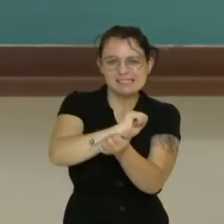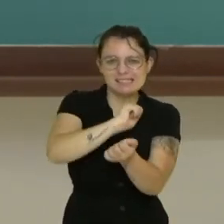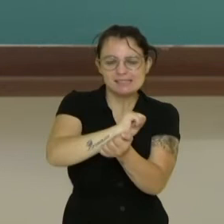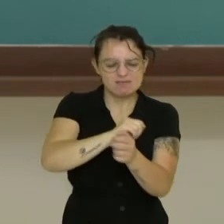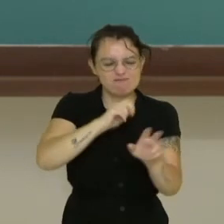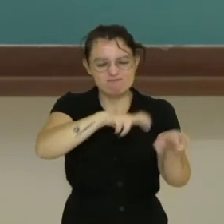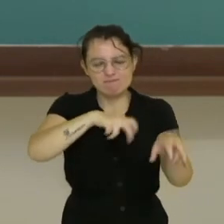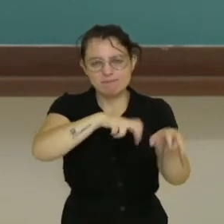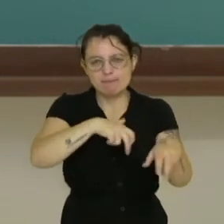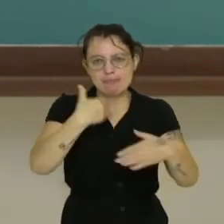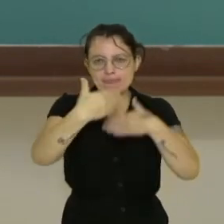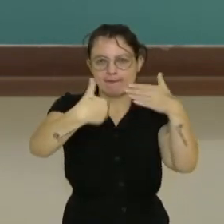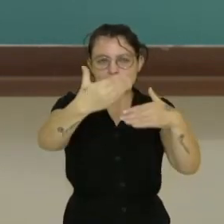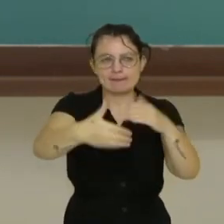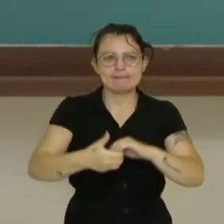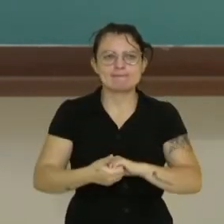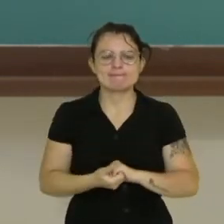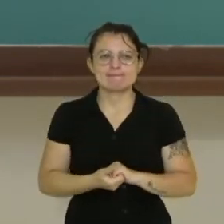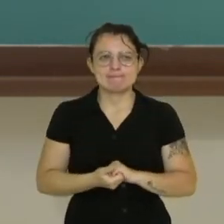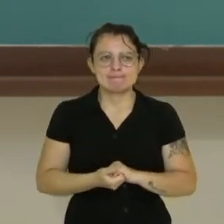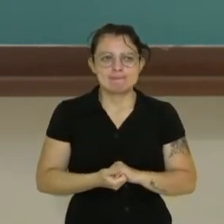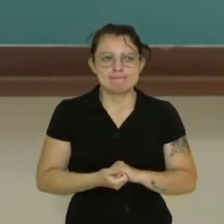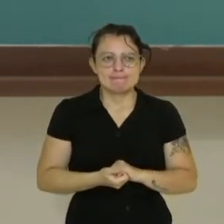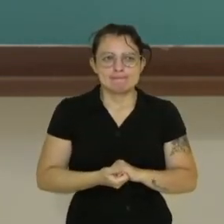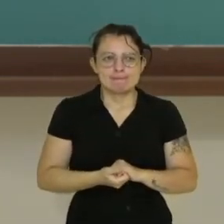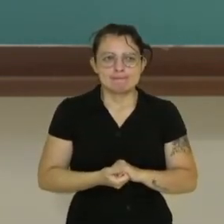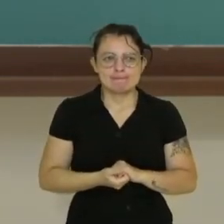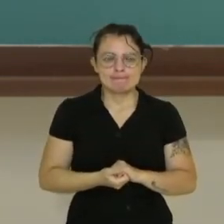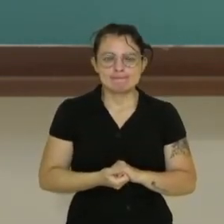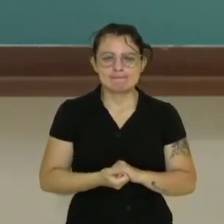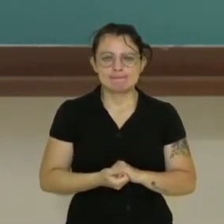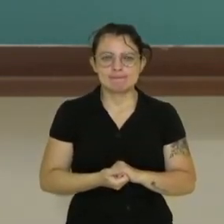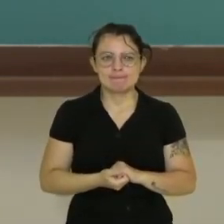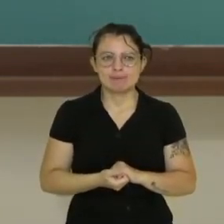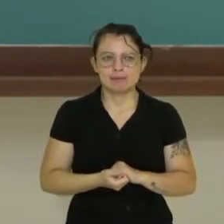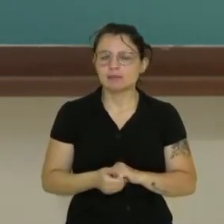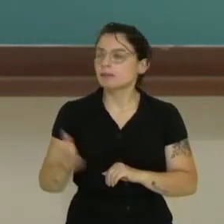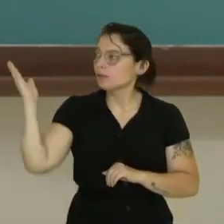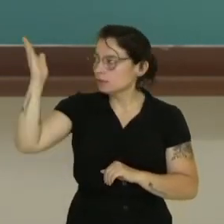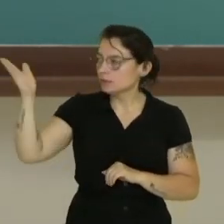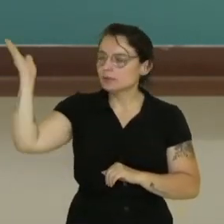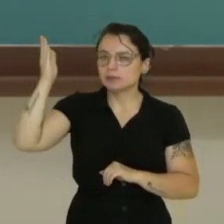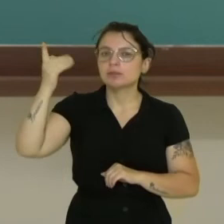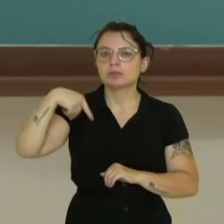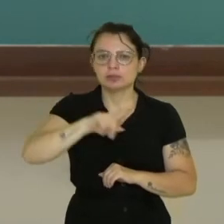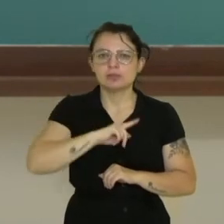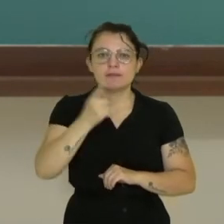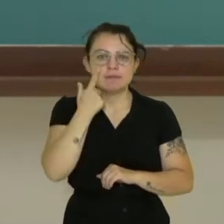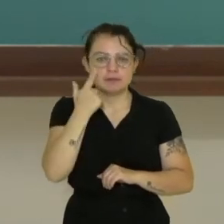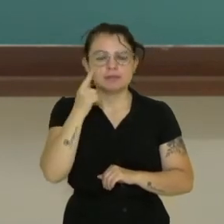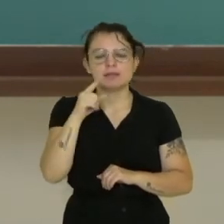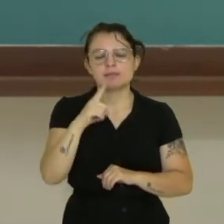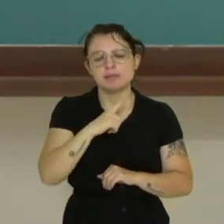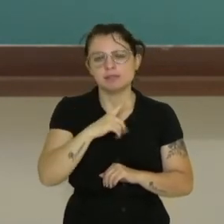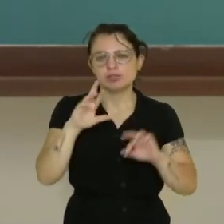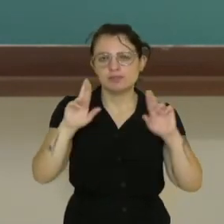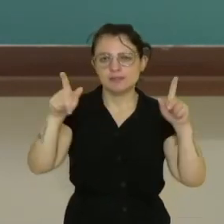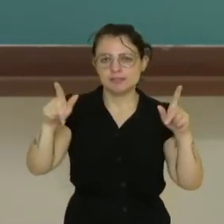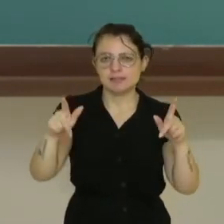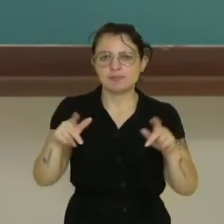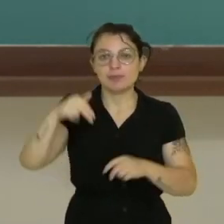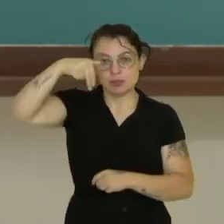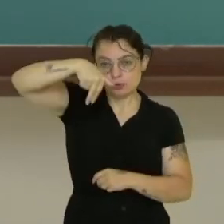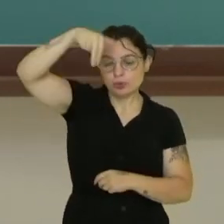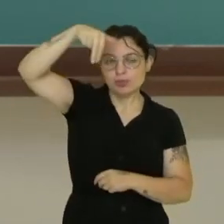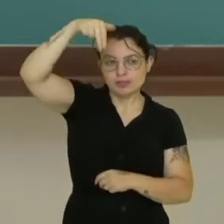se desenvolver. Então aqui nós já vemos uma grande diferença. Enquanto na parte do norte nós temos